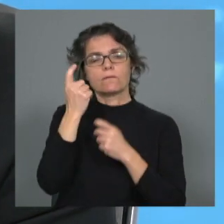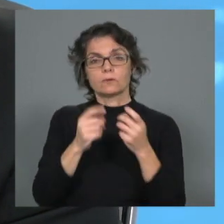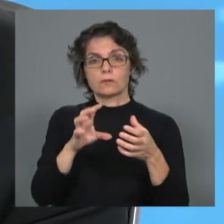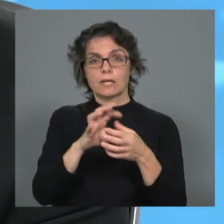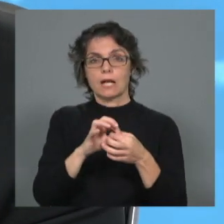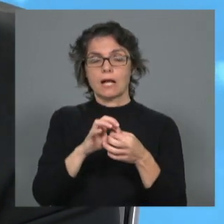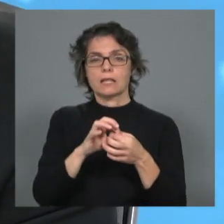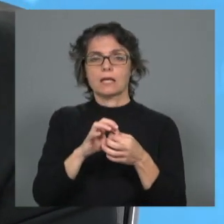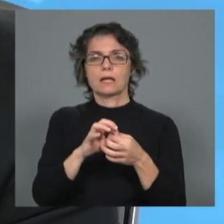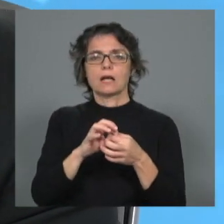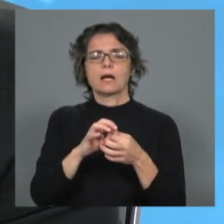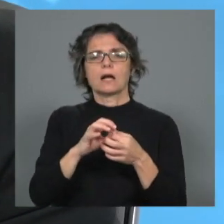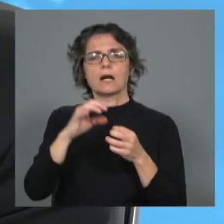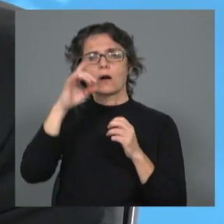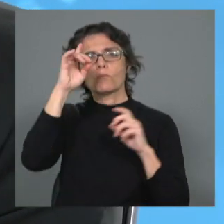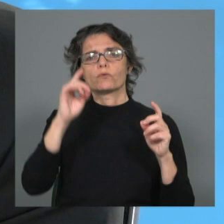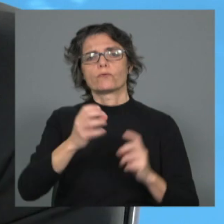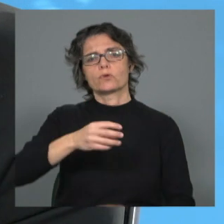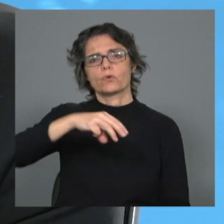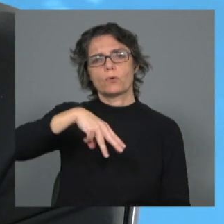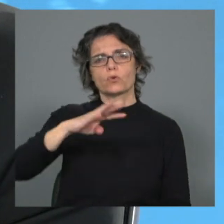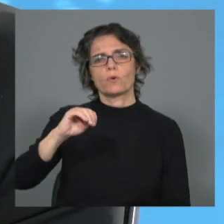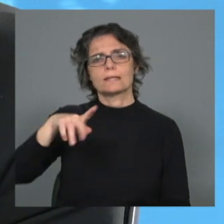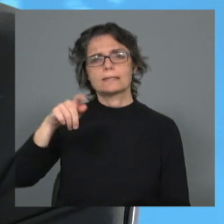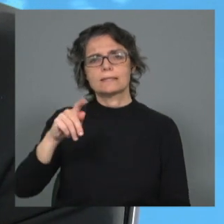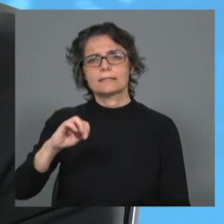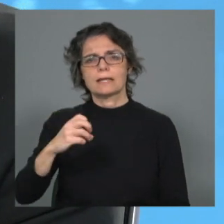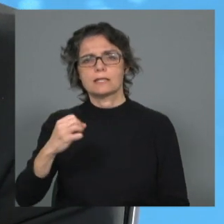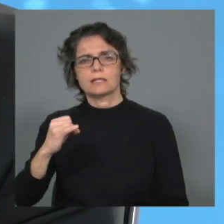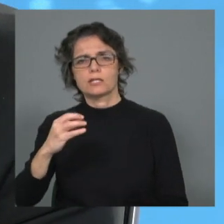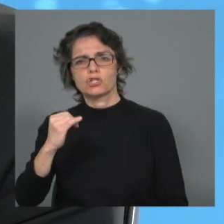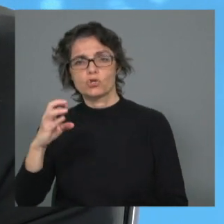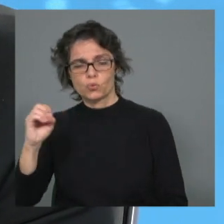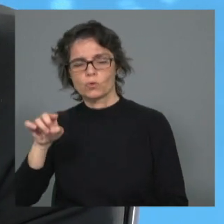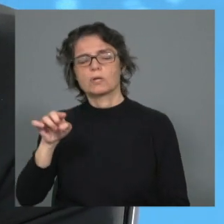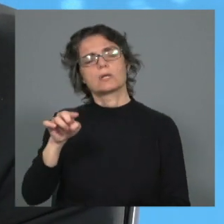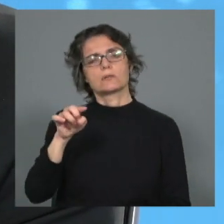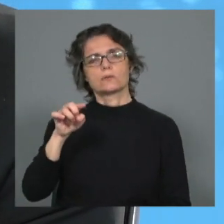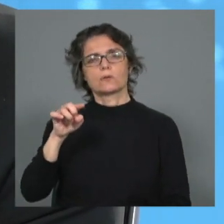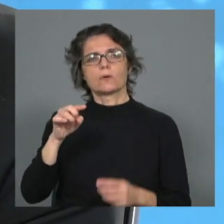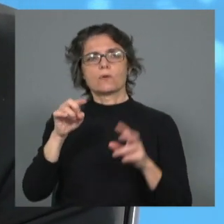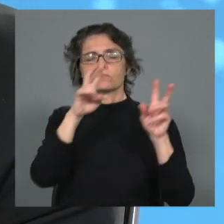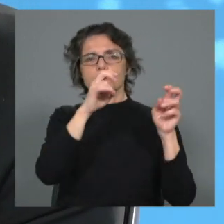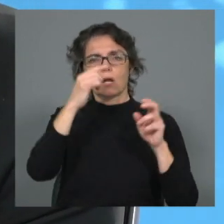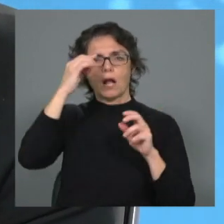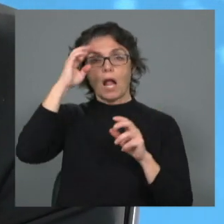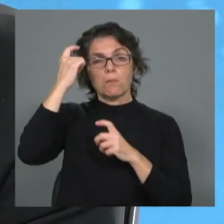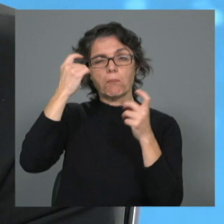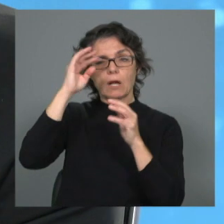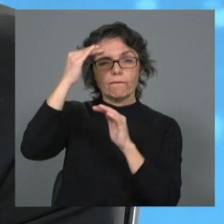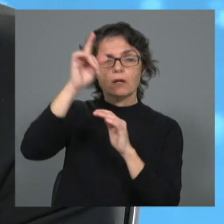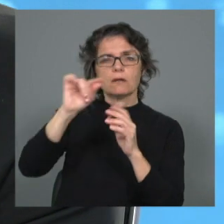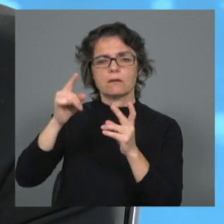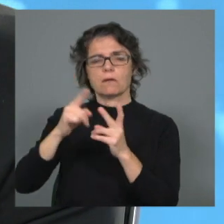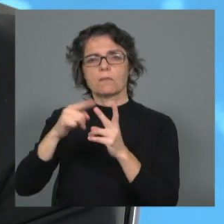o Pensar à Frente e também o Breve Tratado das Virtudes Desportivas, uma edição da Cátedra do professor Manuel Sérgio da